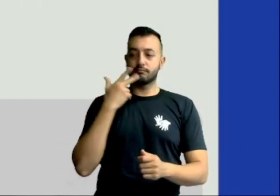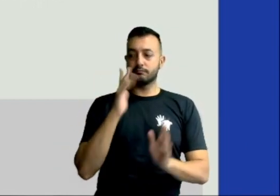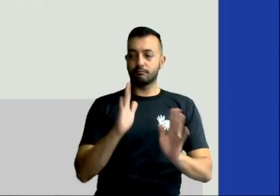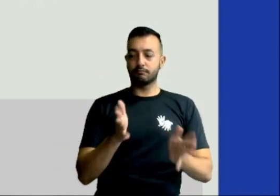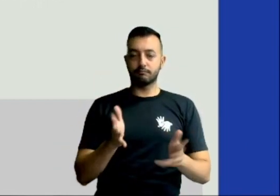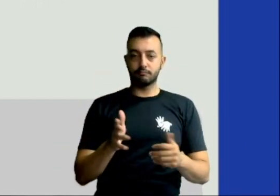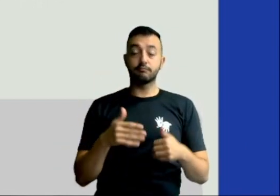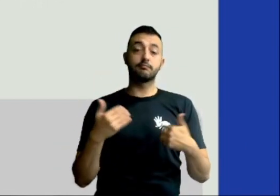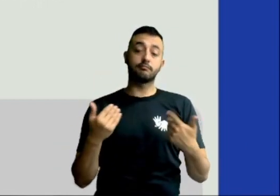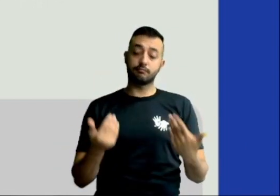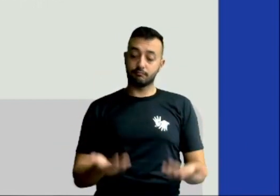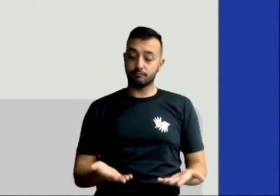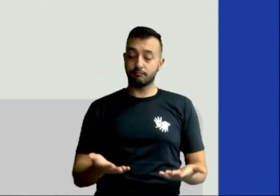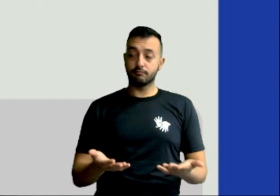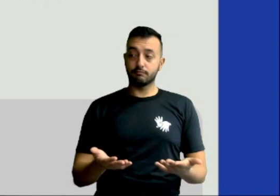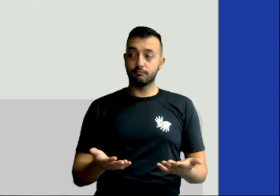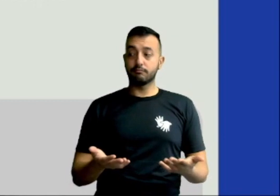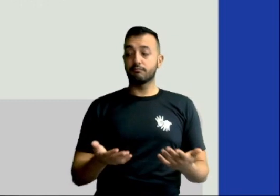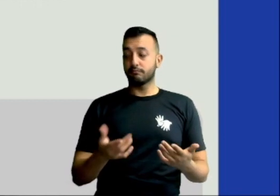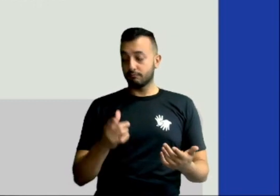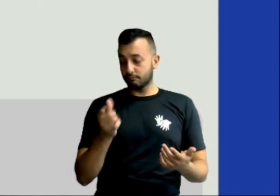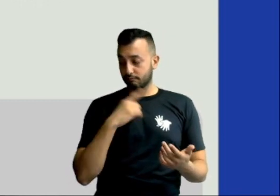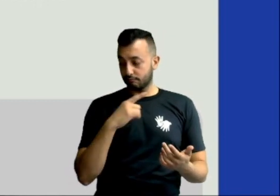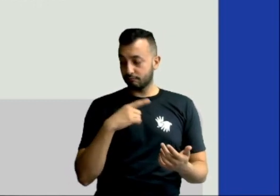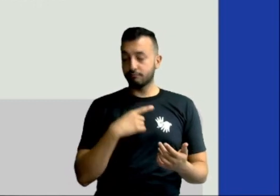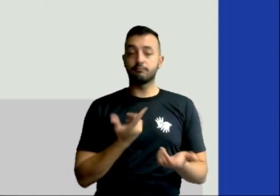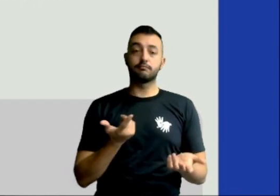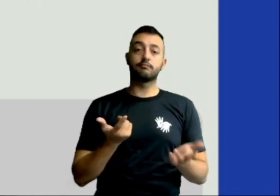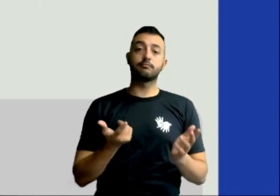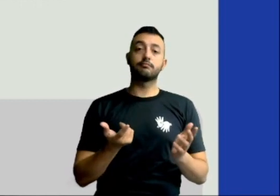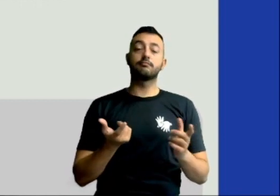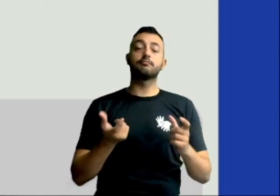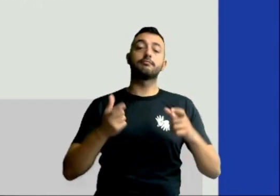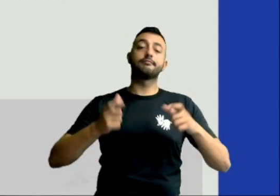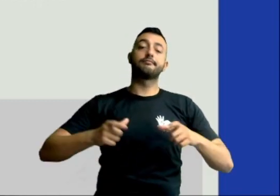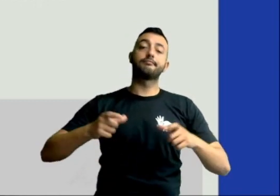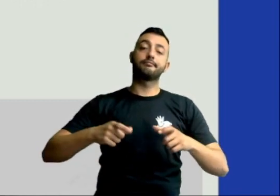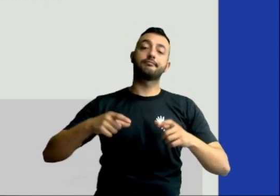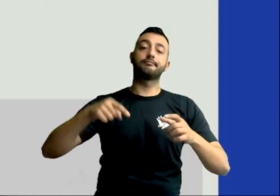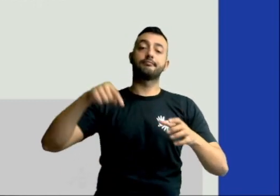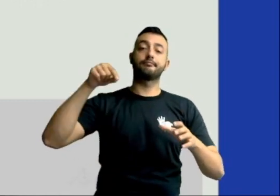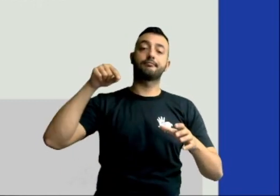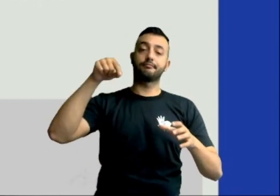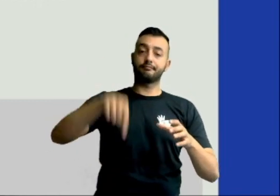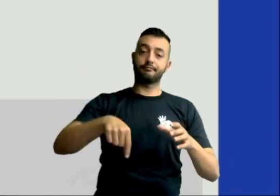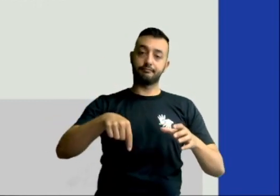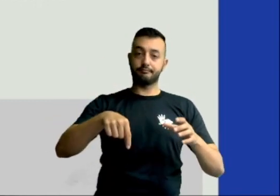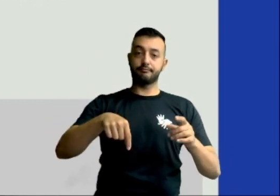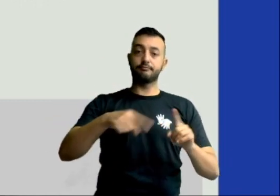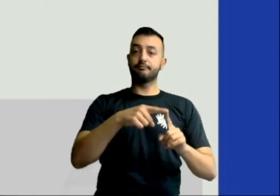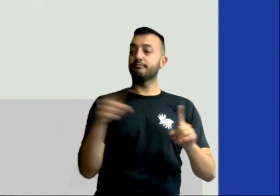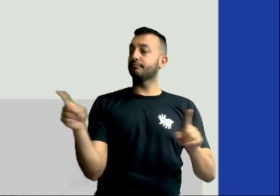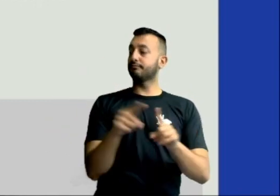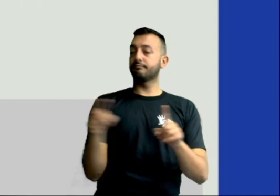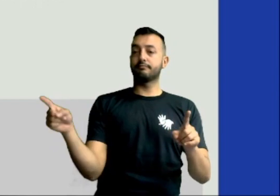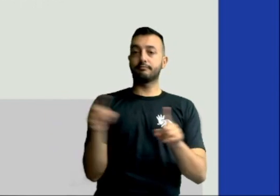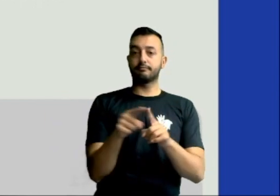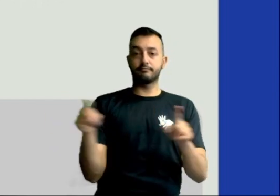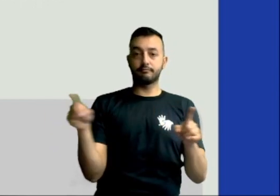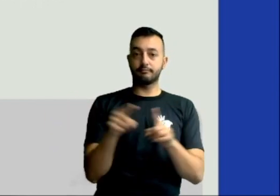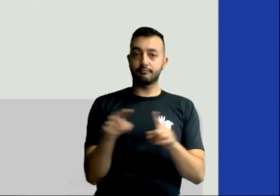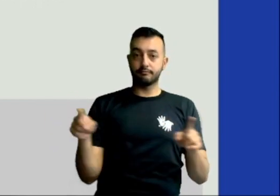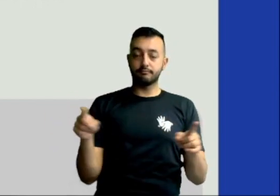certo então é por ela tá nesse ponto aí né fazendo Ela tá no meio do caminho